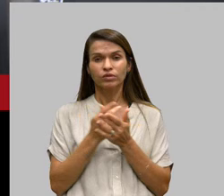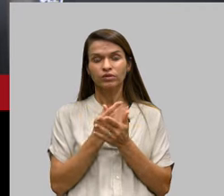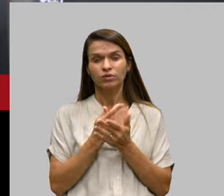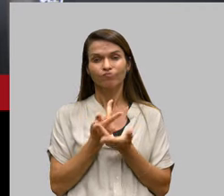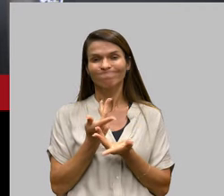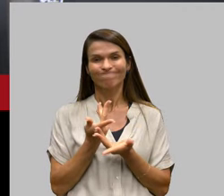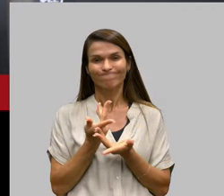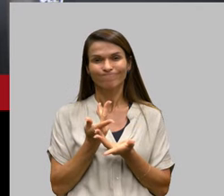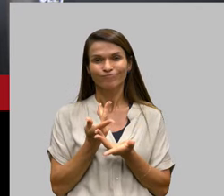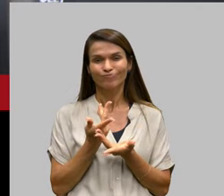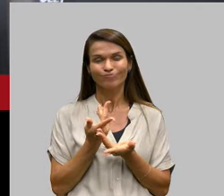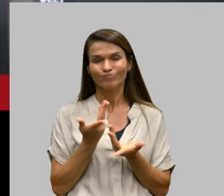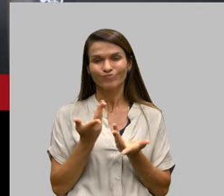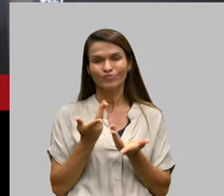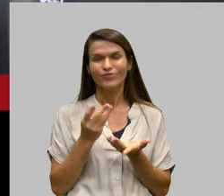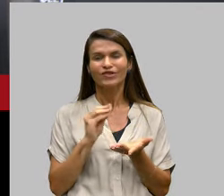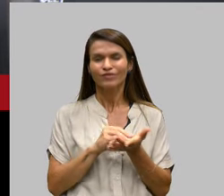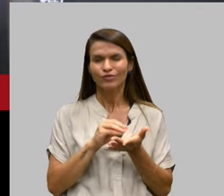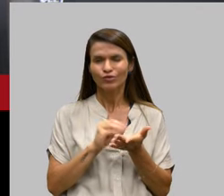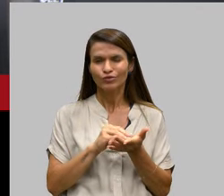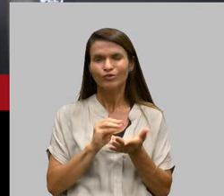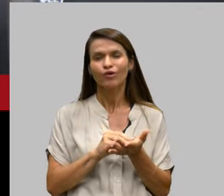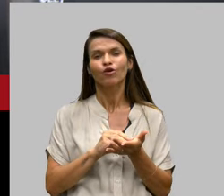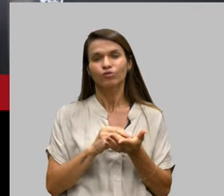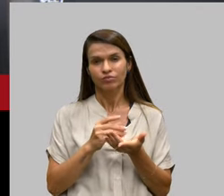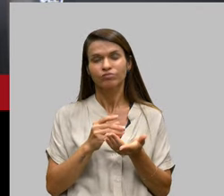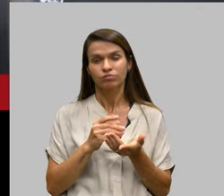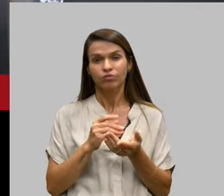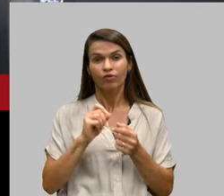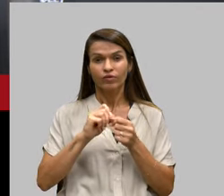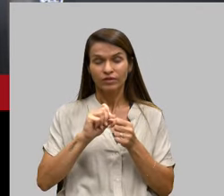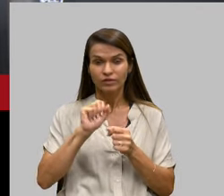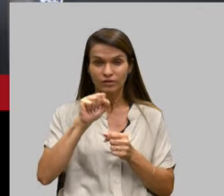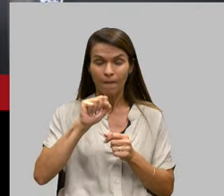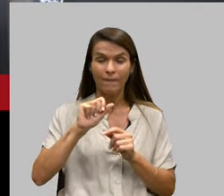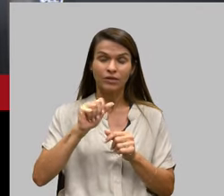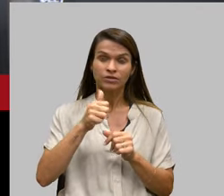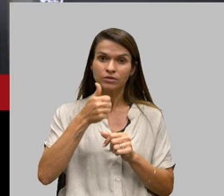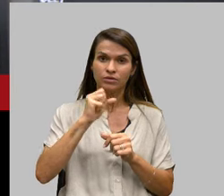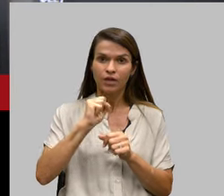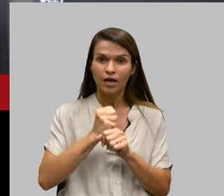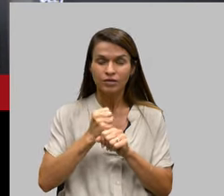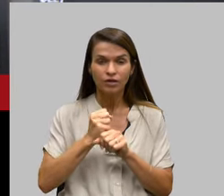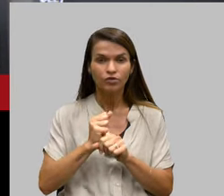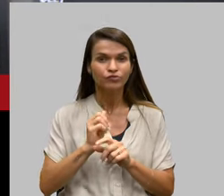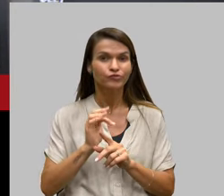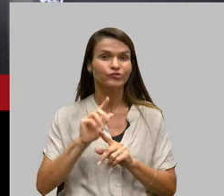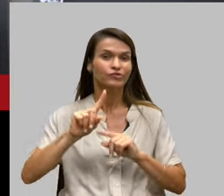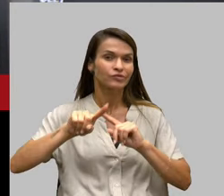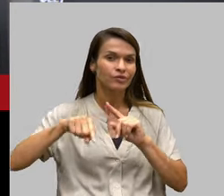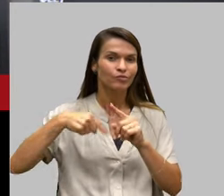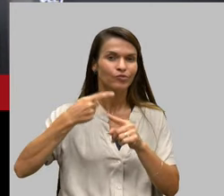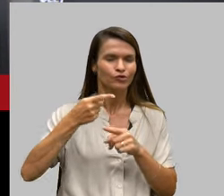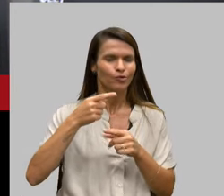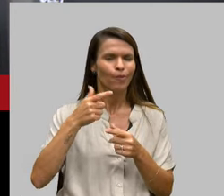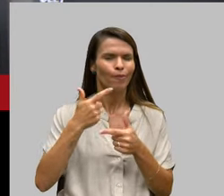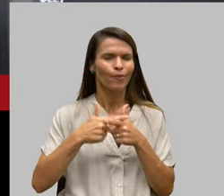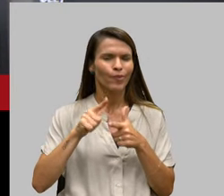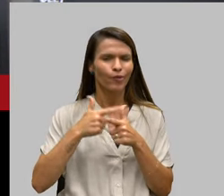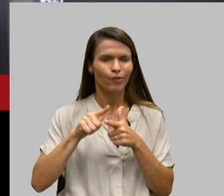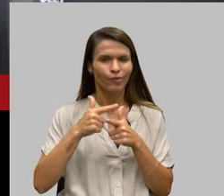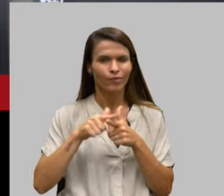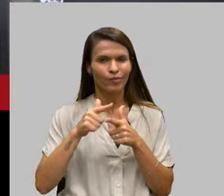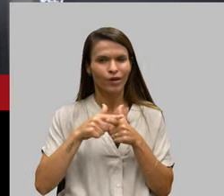foi feito 10 11 anos depois pois já com um problema financeiro gravíssimo porque você criou um sistema